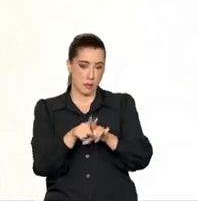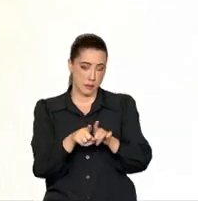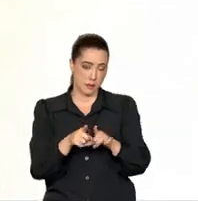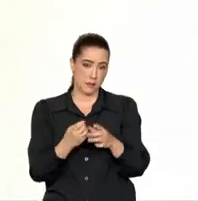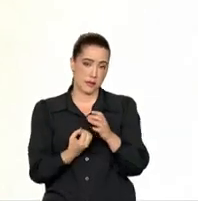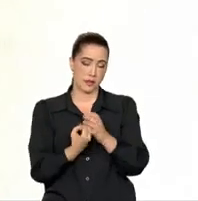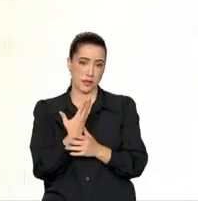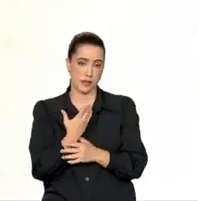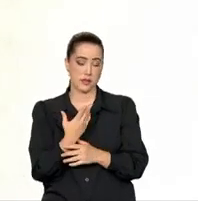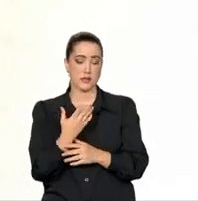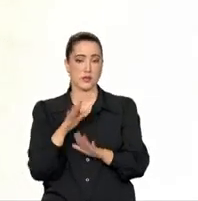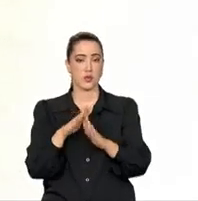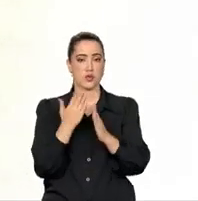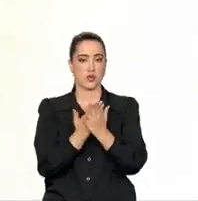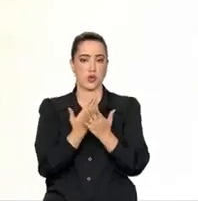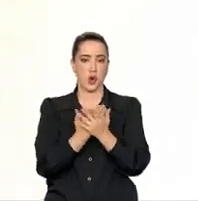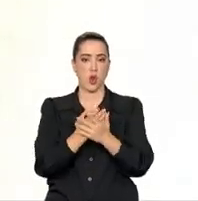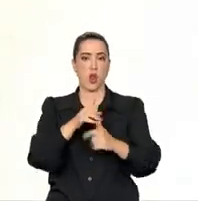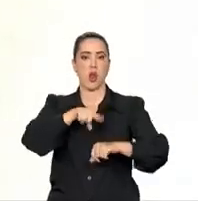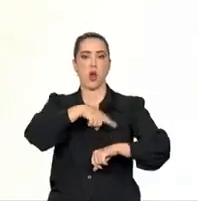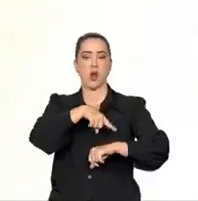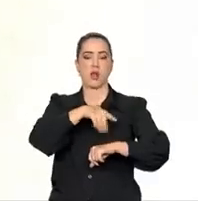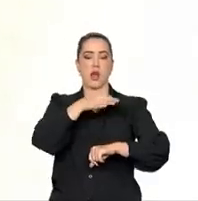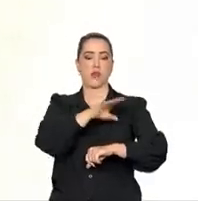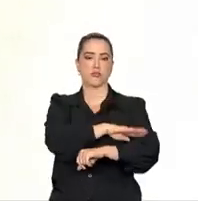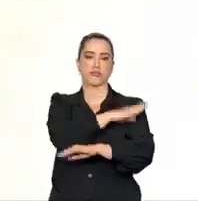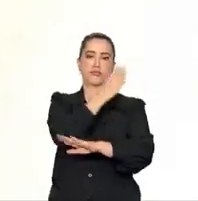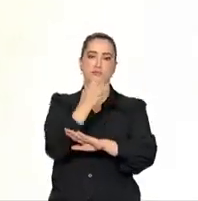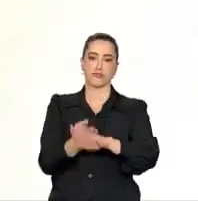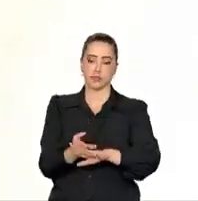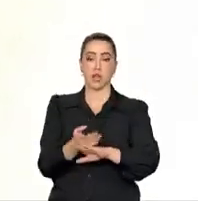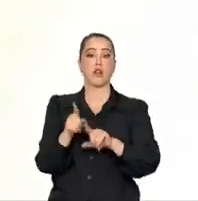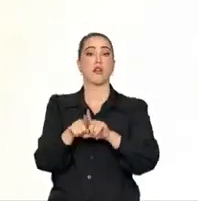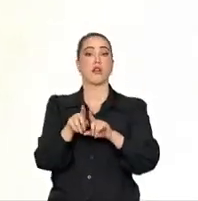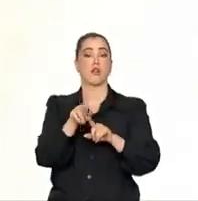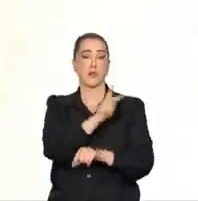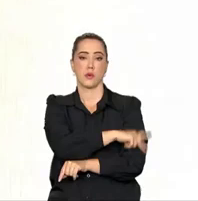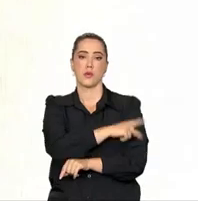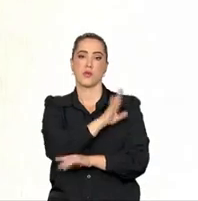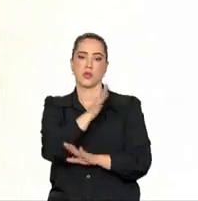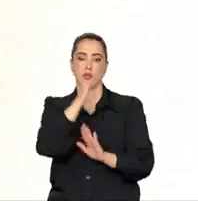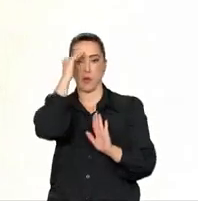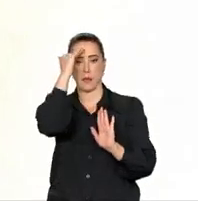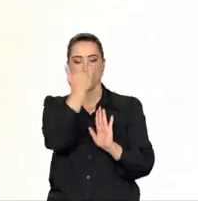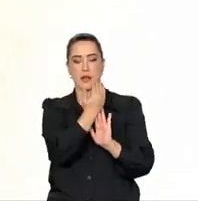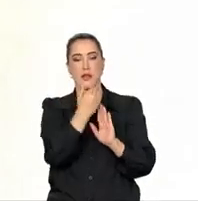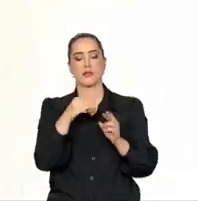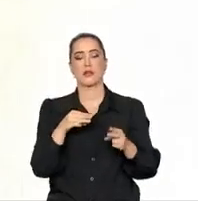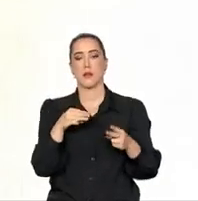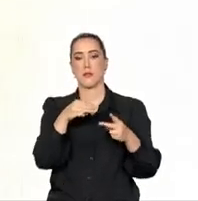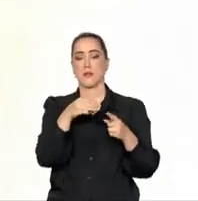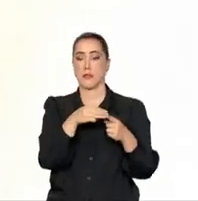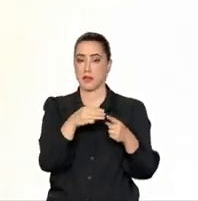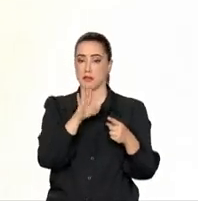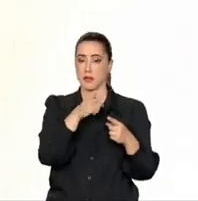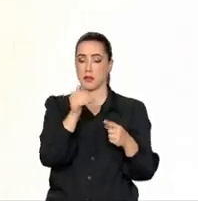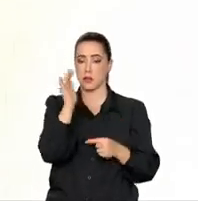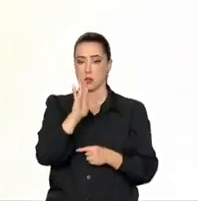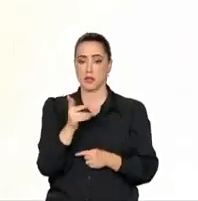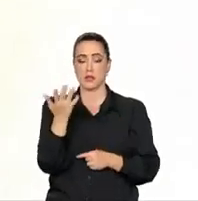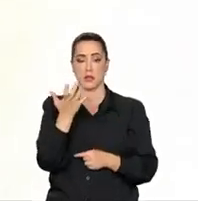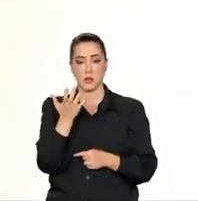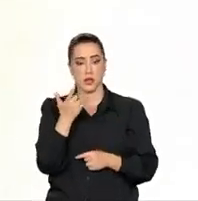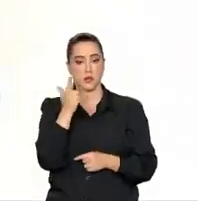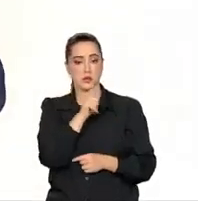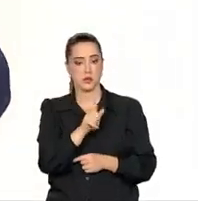de escola de tempo integral. Piauí é um estado também que já cumpre a meta que o Brasil está querendo